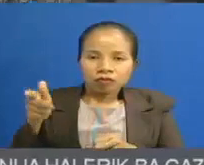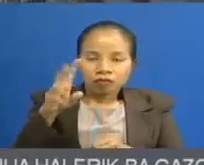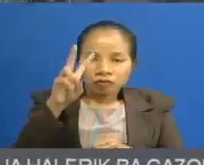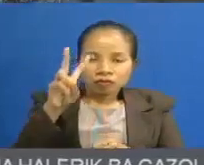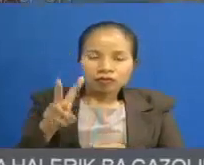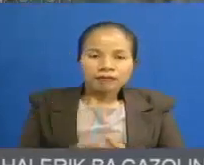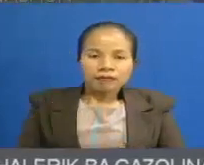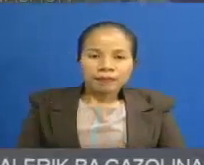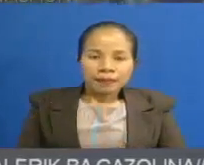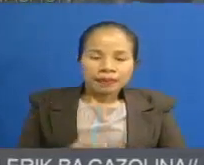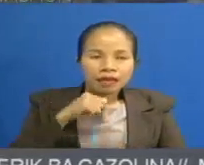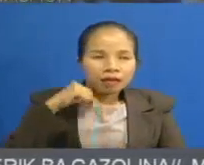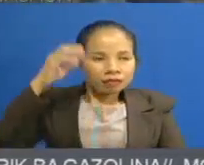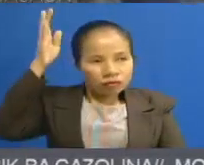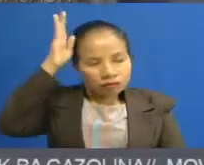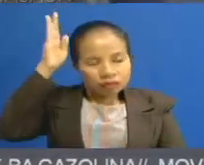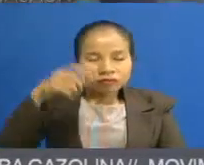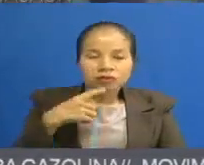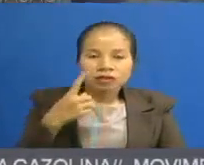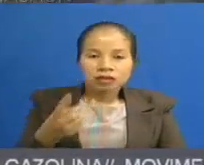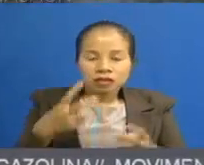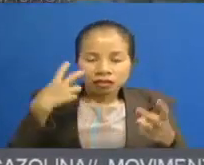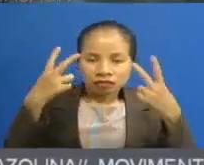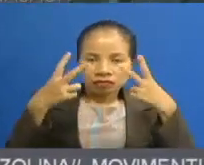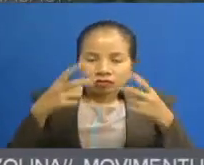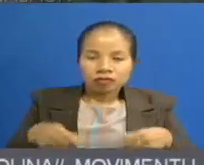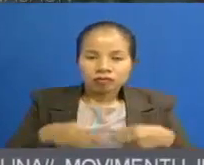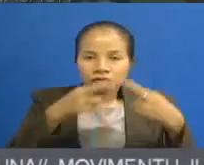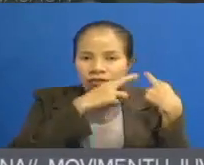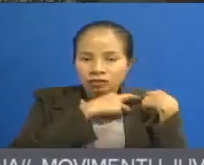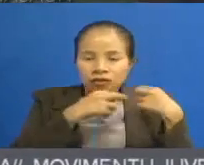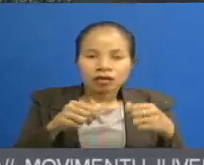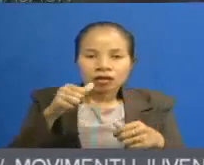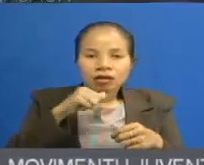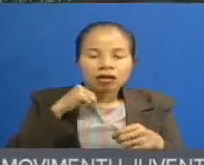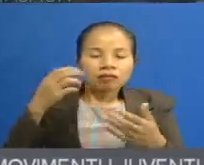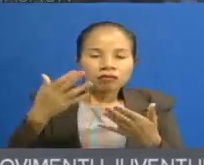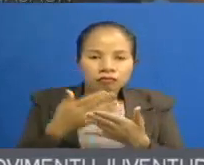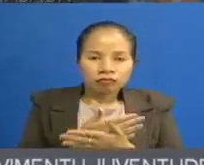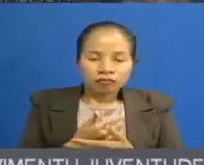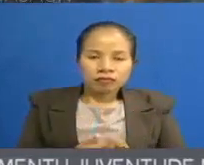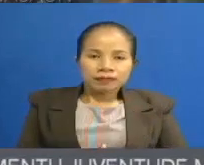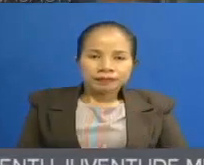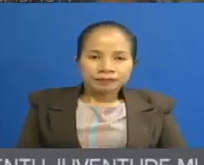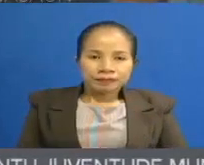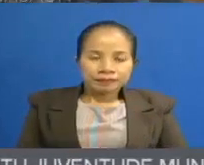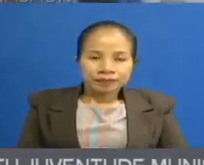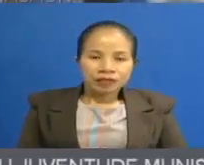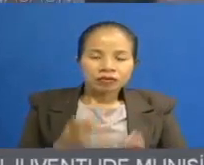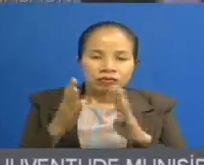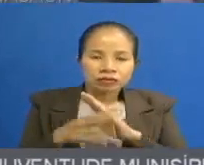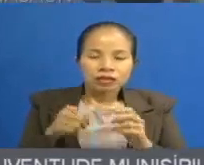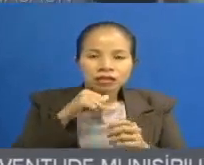resenrua. Sua eminência hatutang, ihe visita ne hodi fopose ba amu fon Albertin Franco Muranco, hodi sai